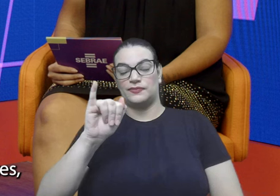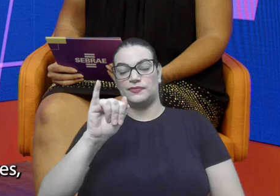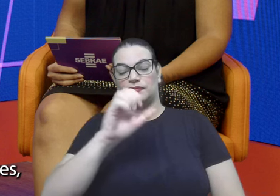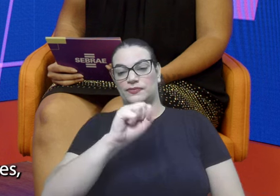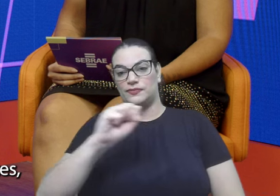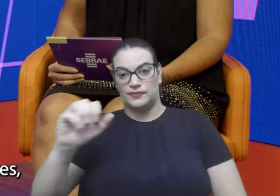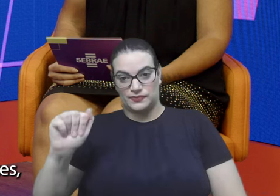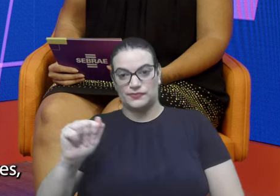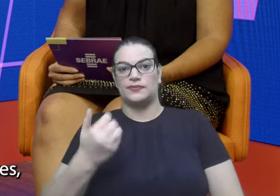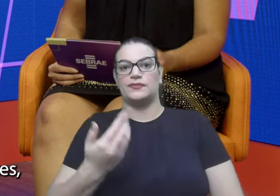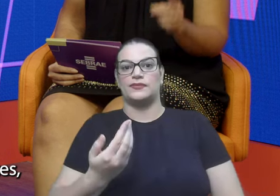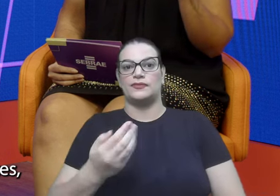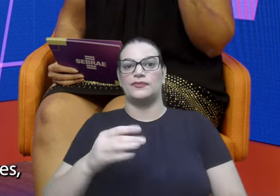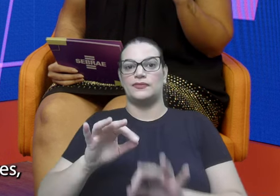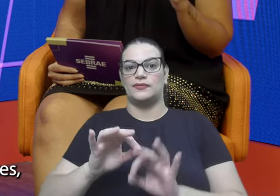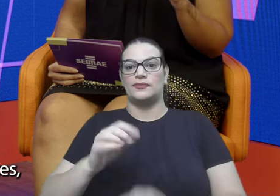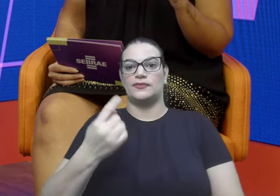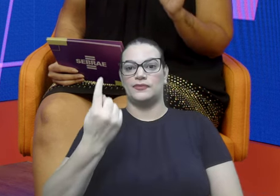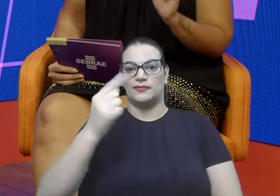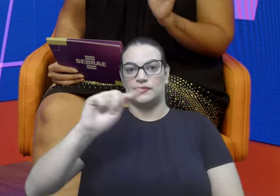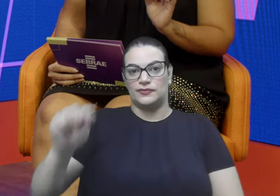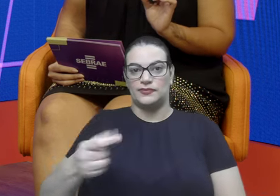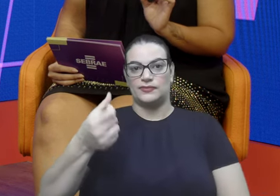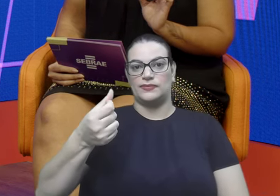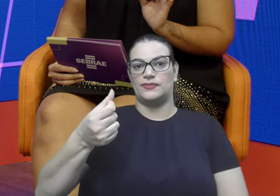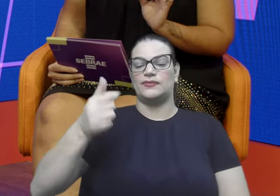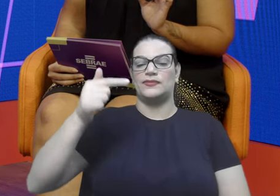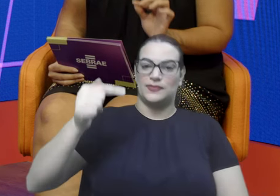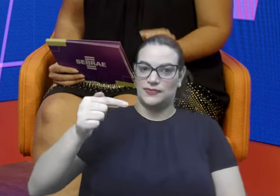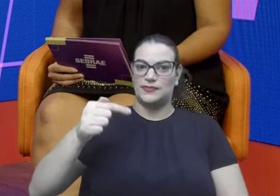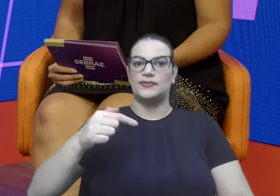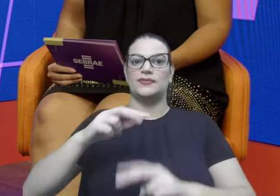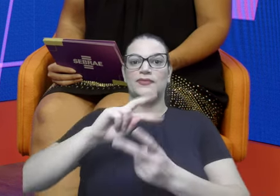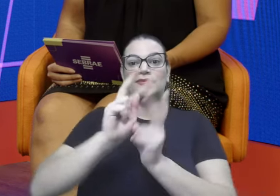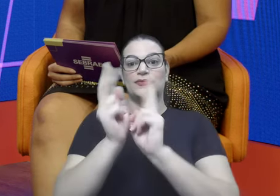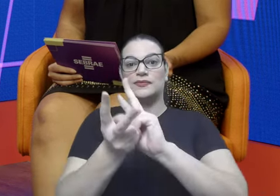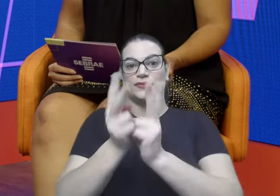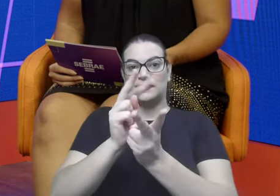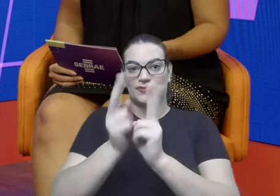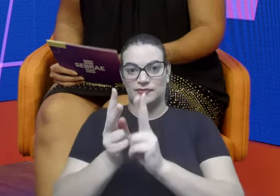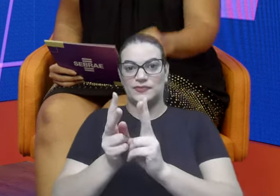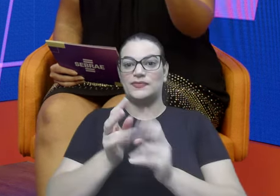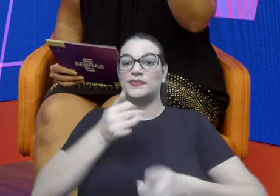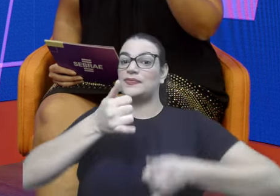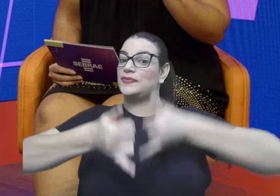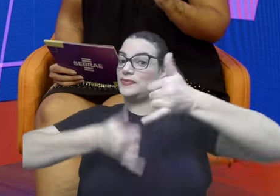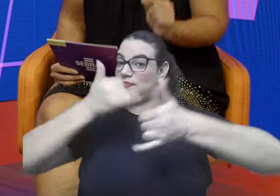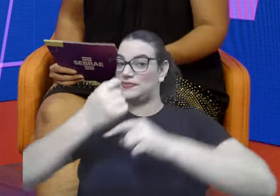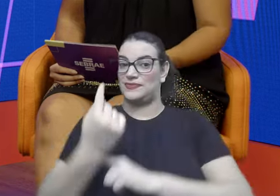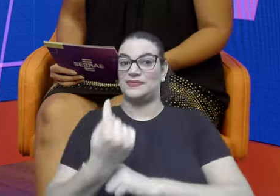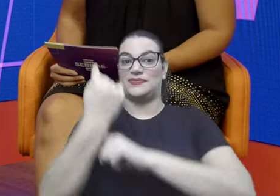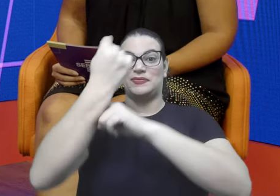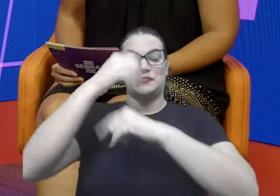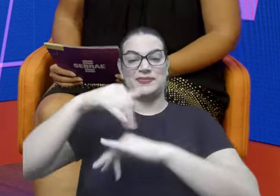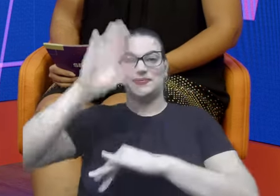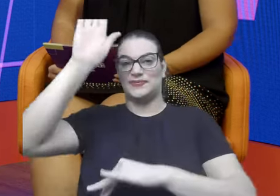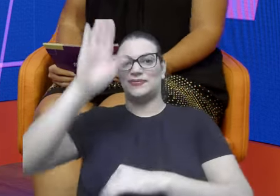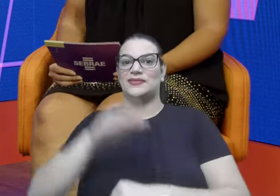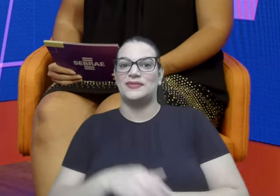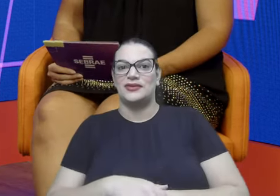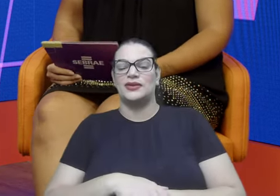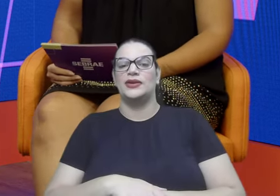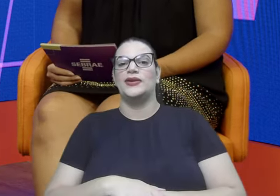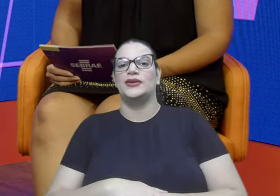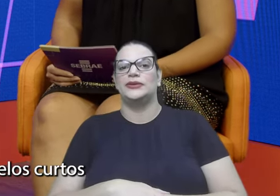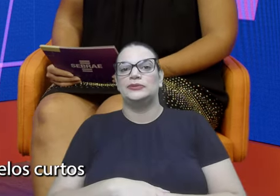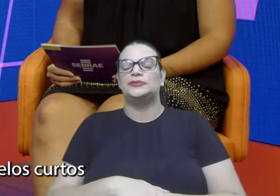tenho 1,67 paus pilates antes eu tinha 1 63 e com salto e com sal não